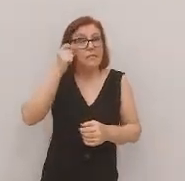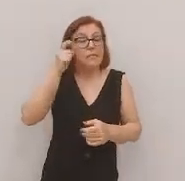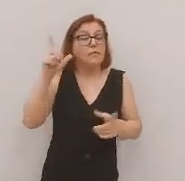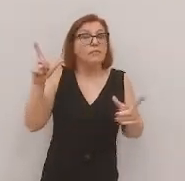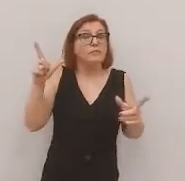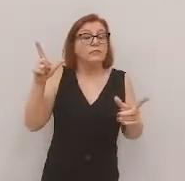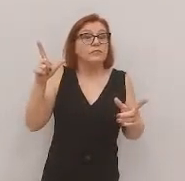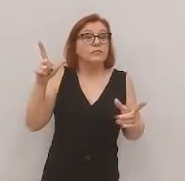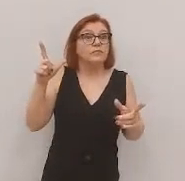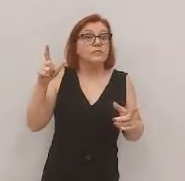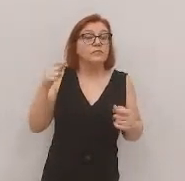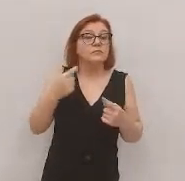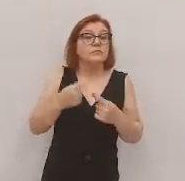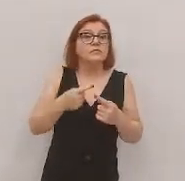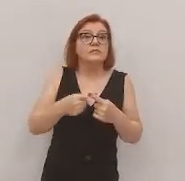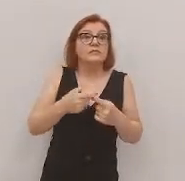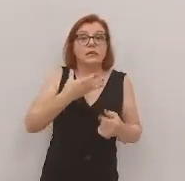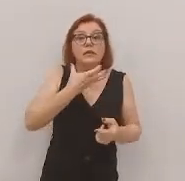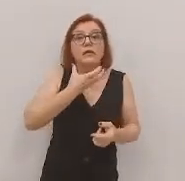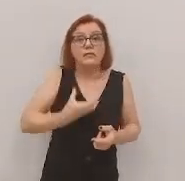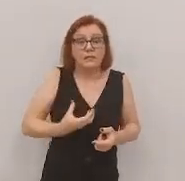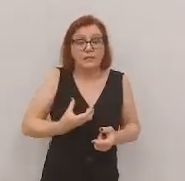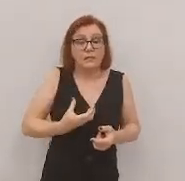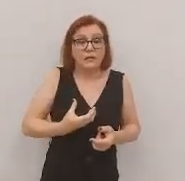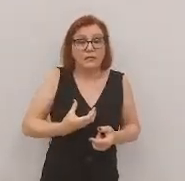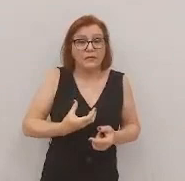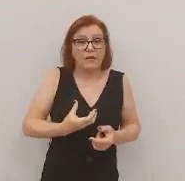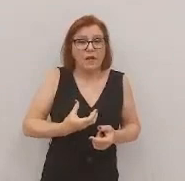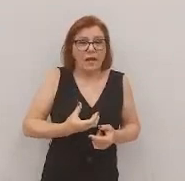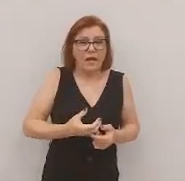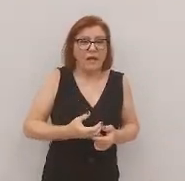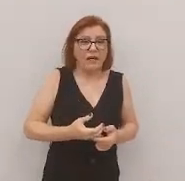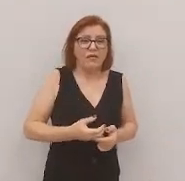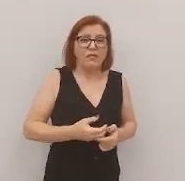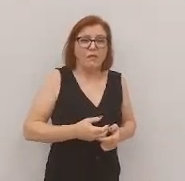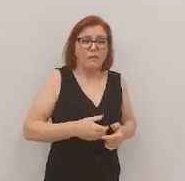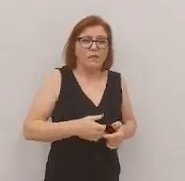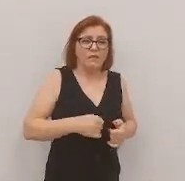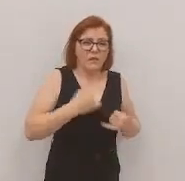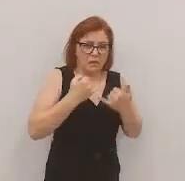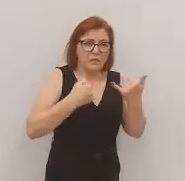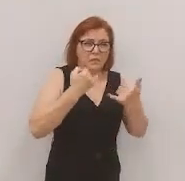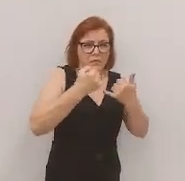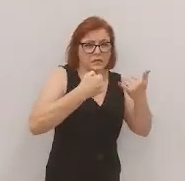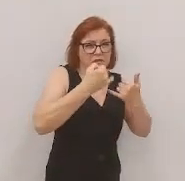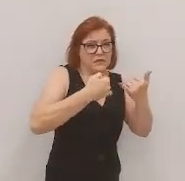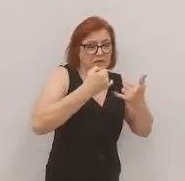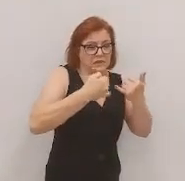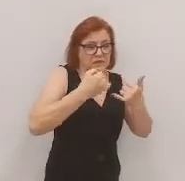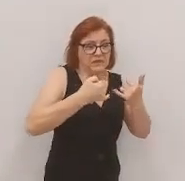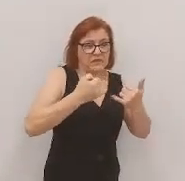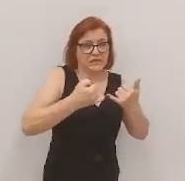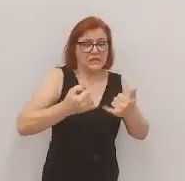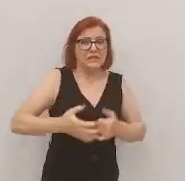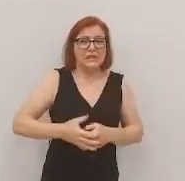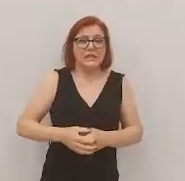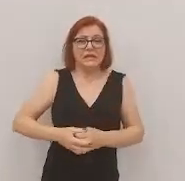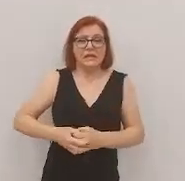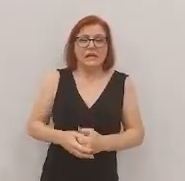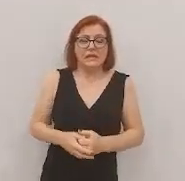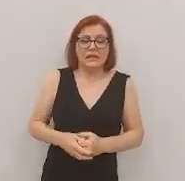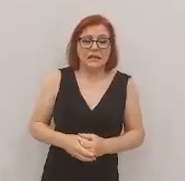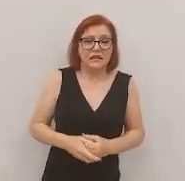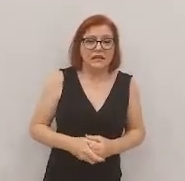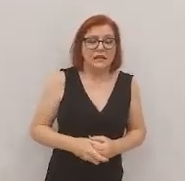nós vimos que era por causa daquele Papai Noel que estava dentro da... Irmãos, nós não podemos ter essas coisas dentro da nossa